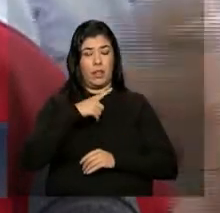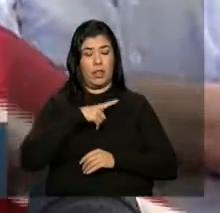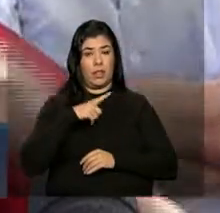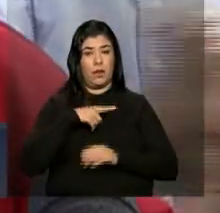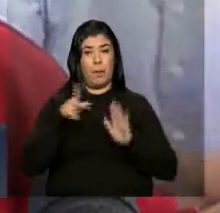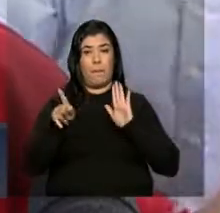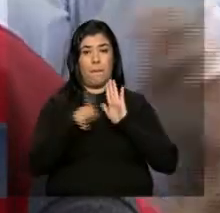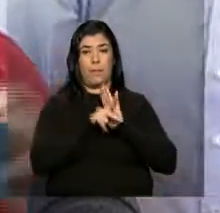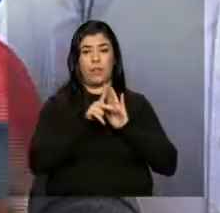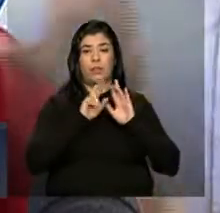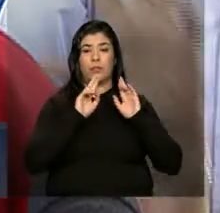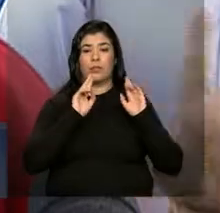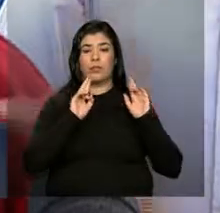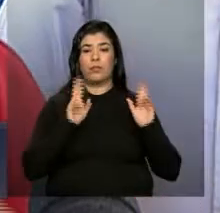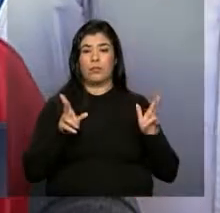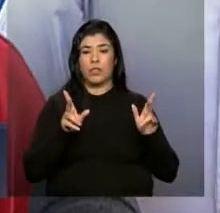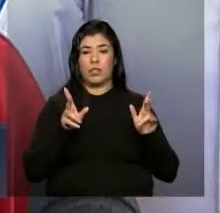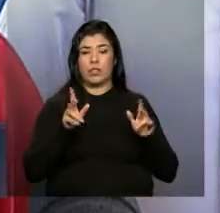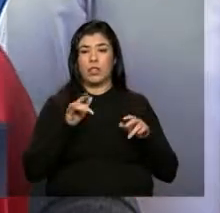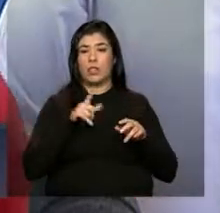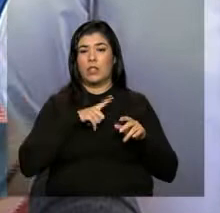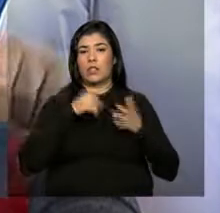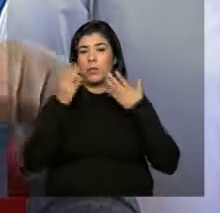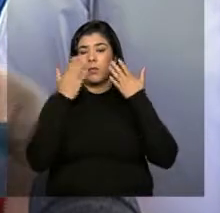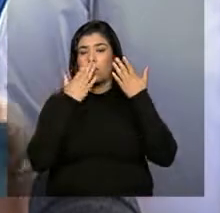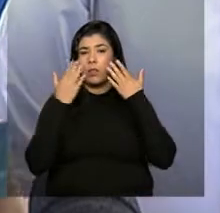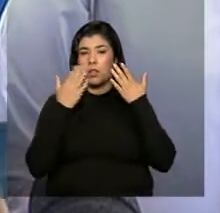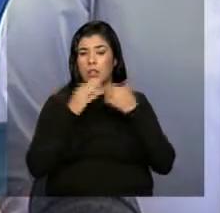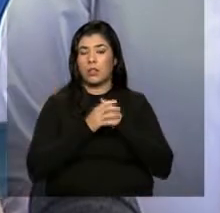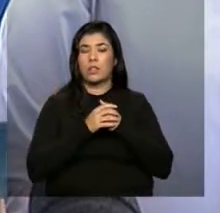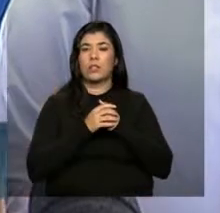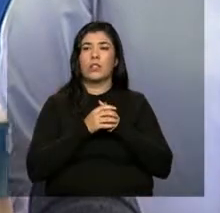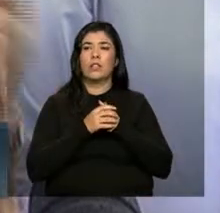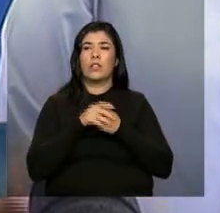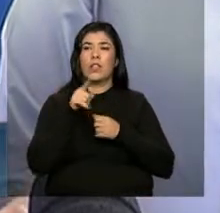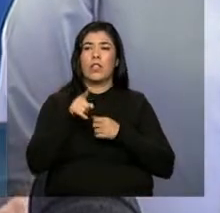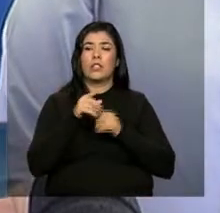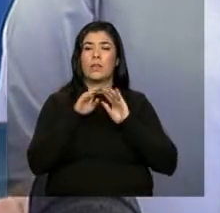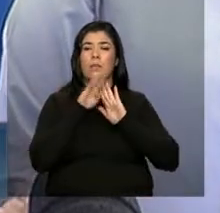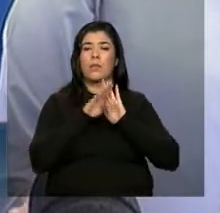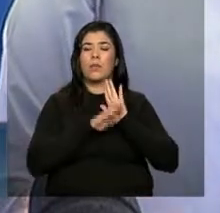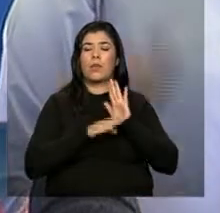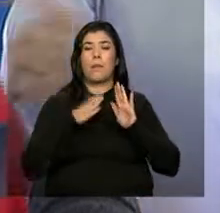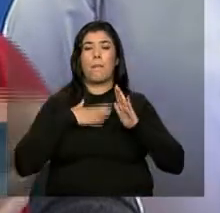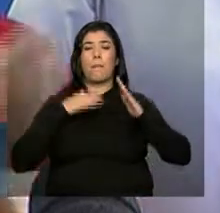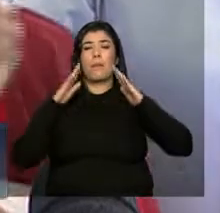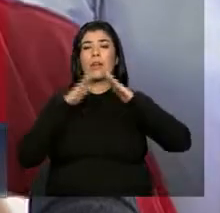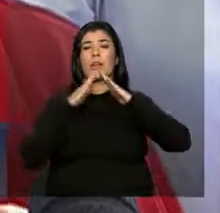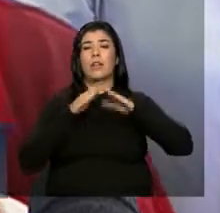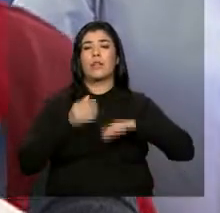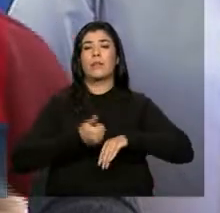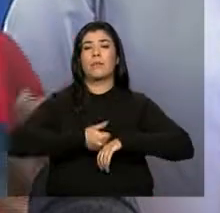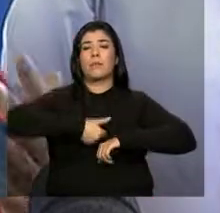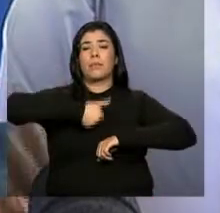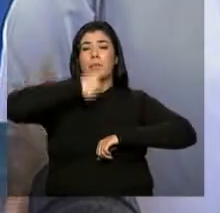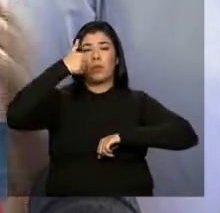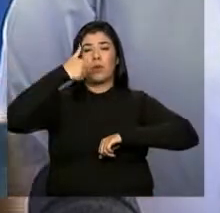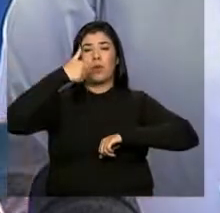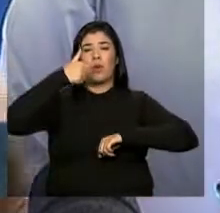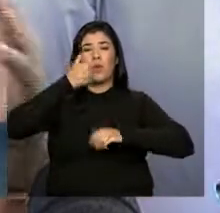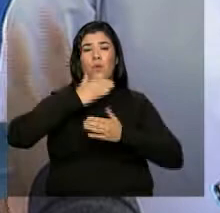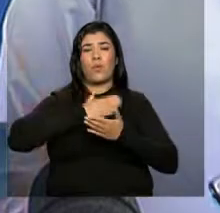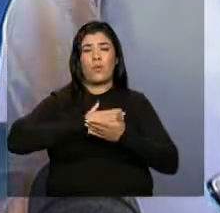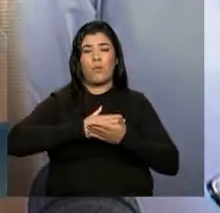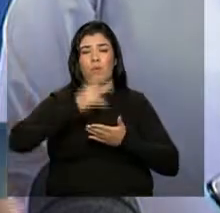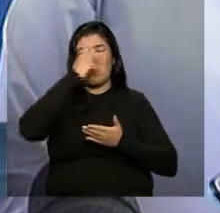padrões brasileiros, tem baixa inadimplência, o Minha Casa Melhor começou com inadimplência. Então, o que nós vamos fazer? Nós